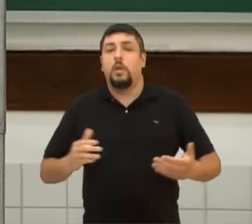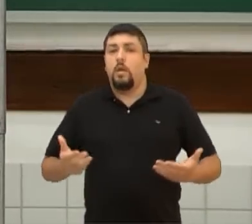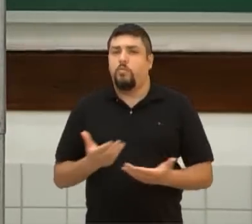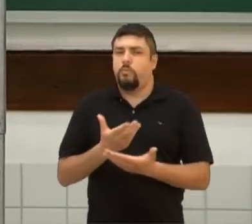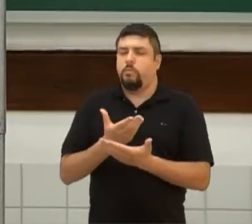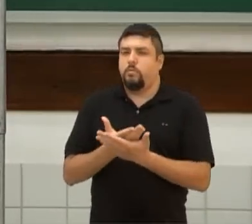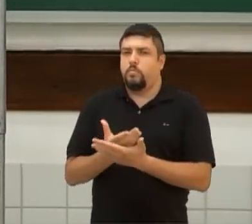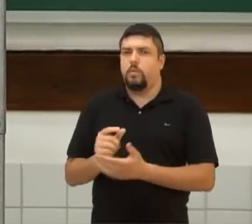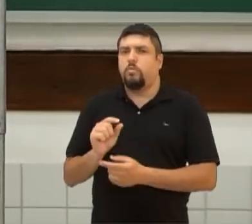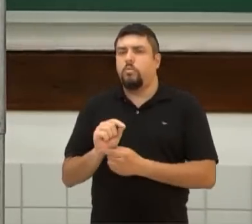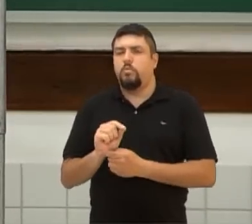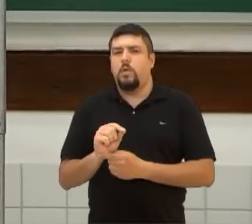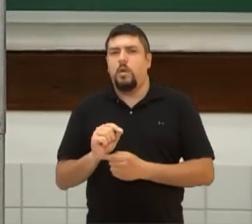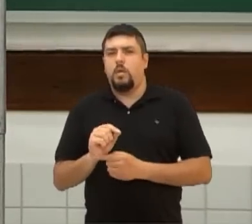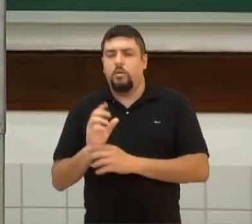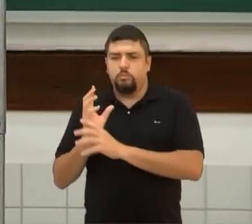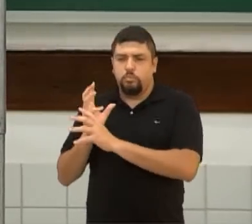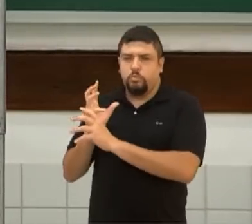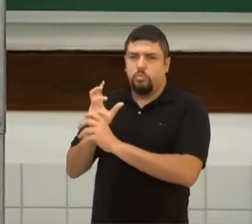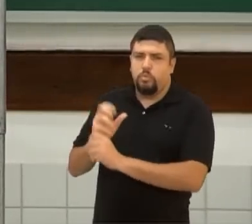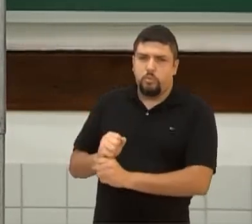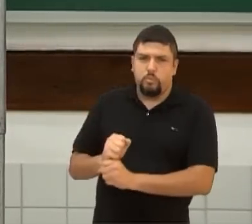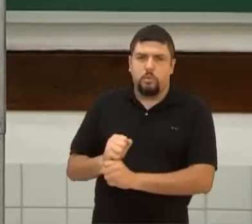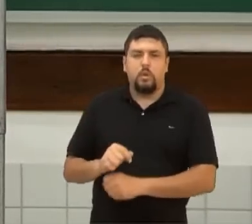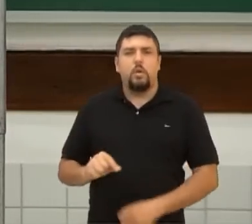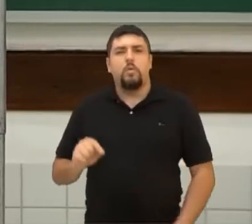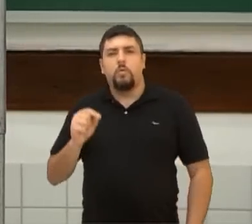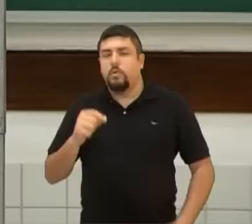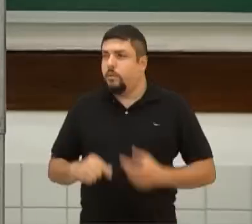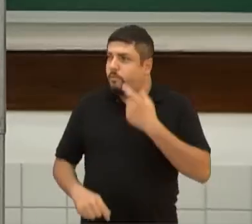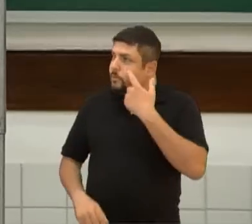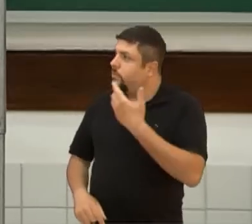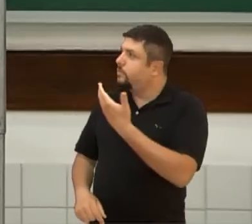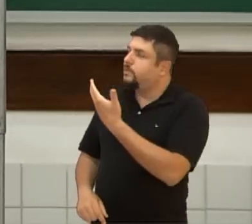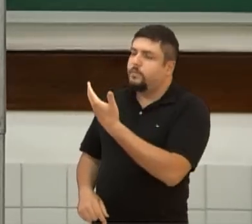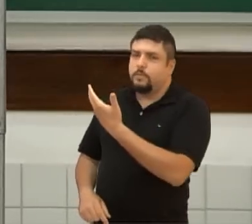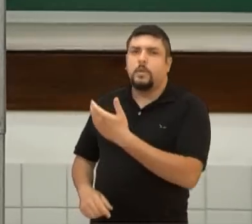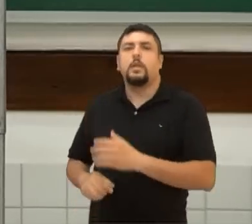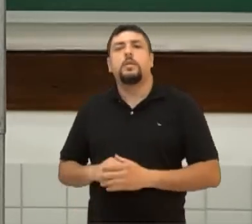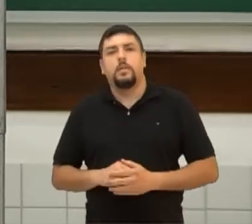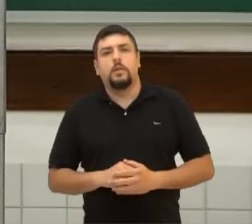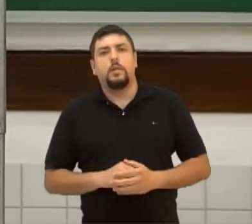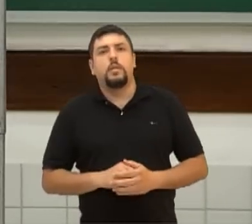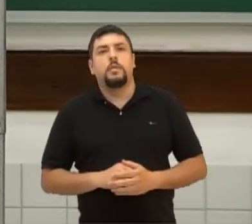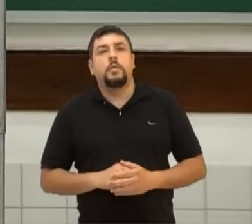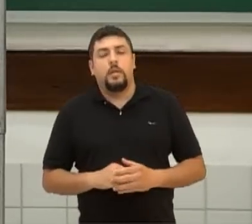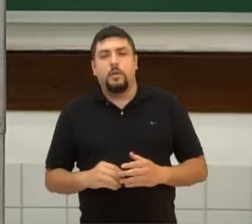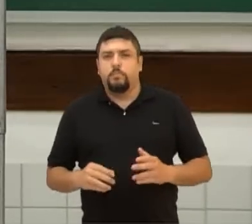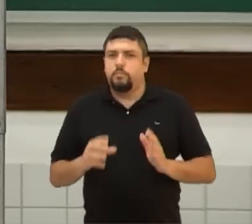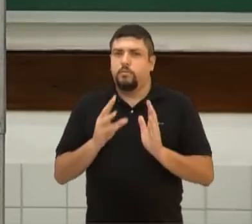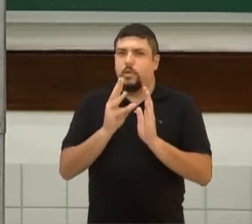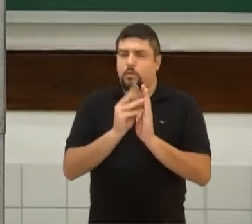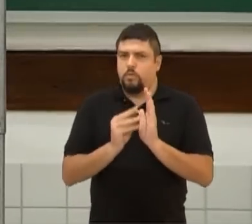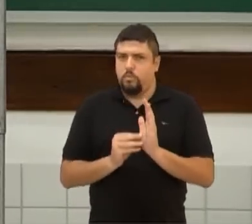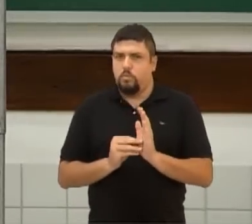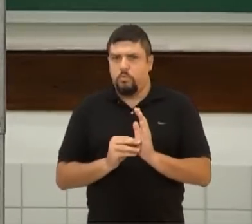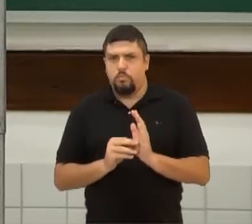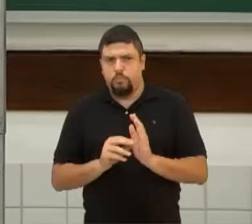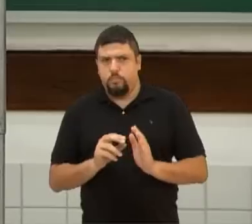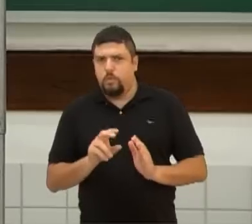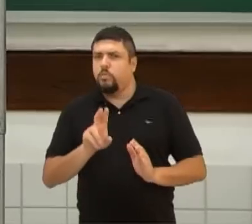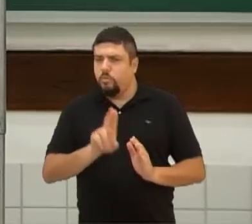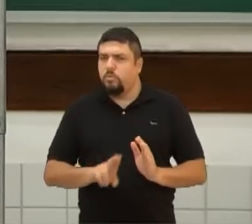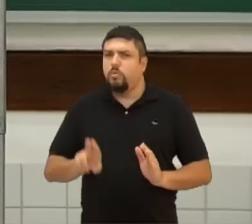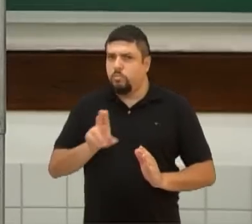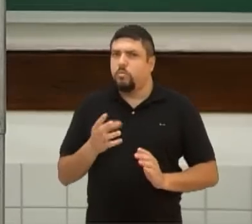aula vamos aí retomar probabilidade e estatística, dois conteúdos aí bem aplicados no dia a dia,